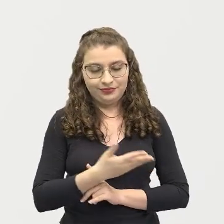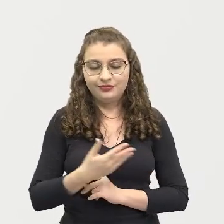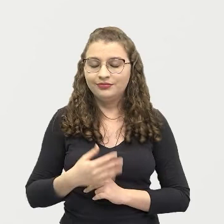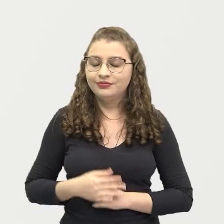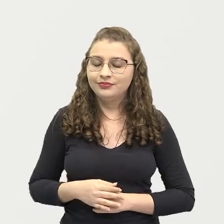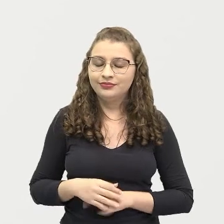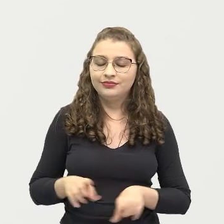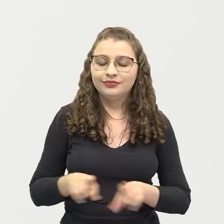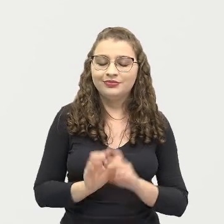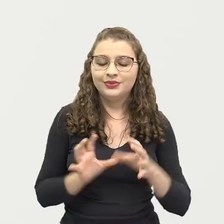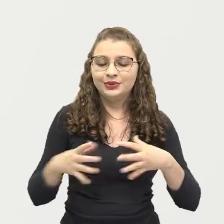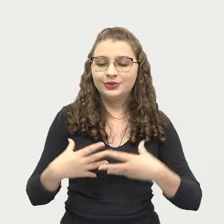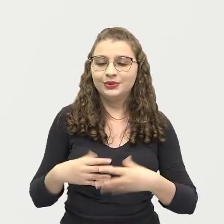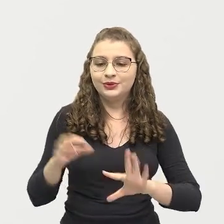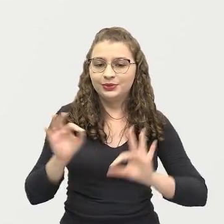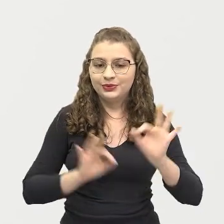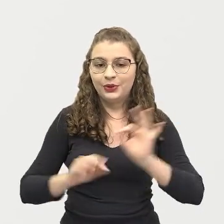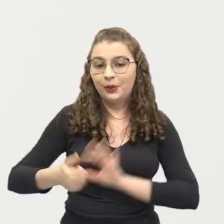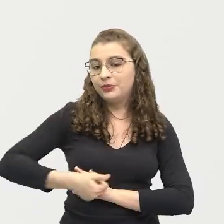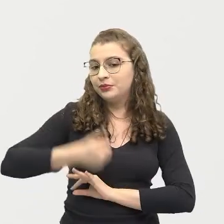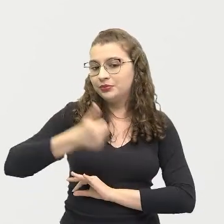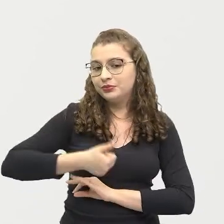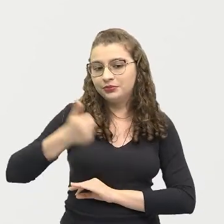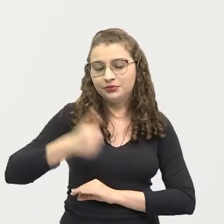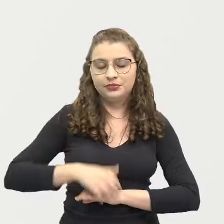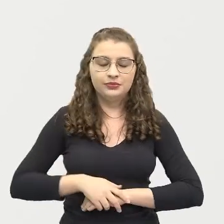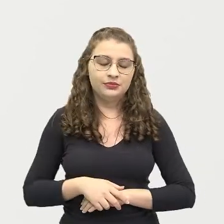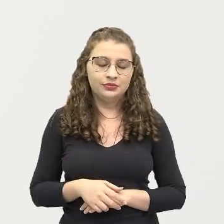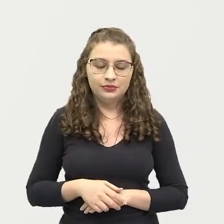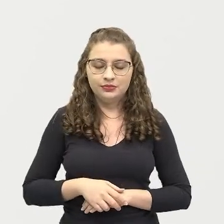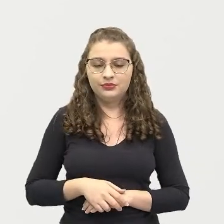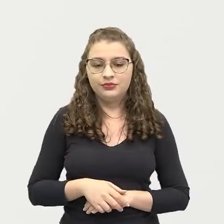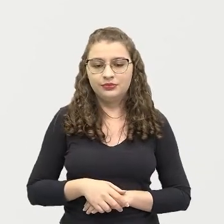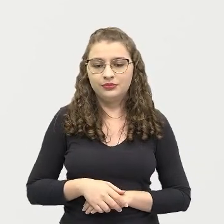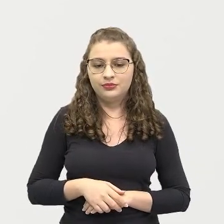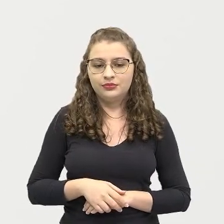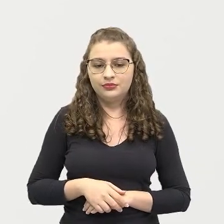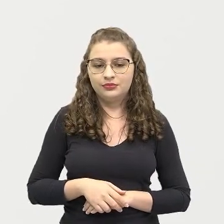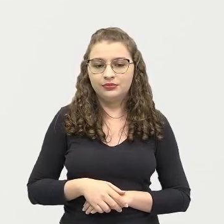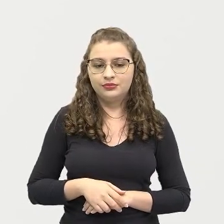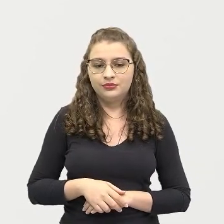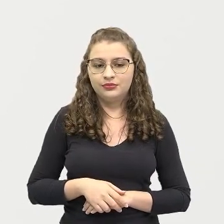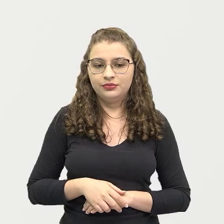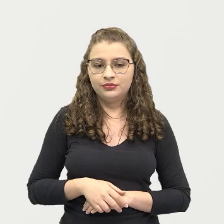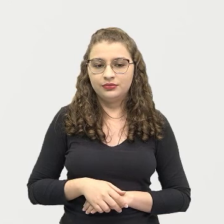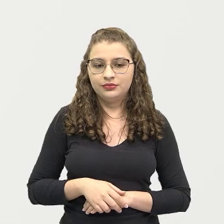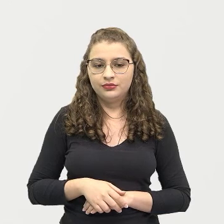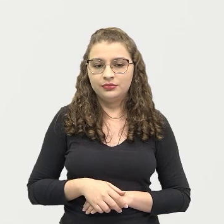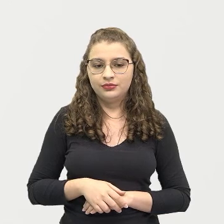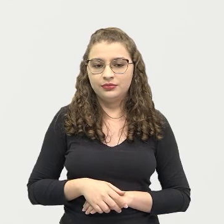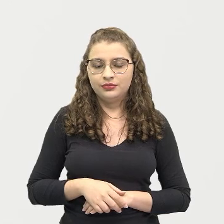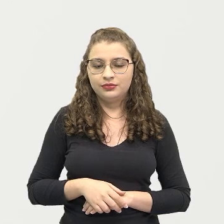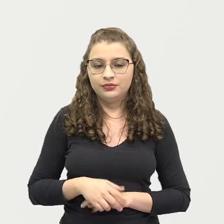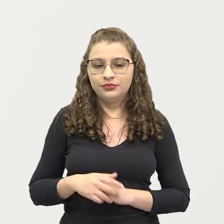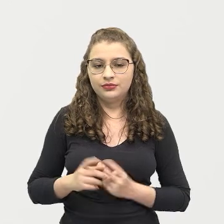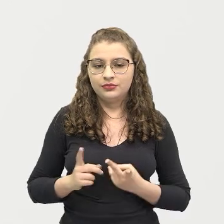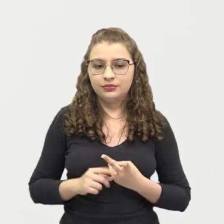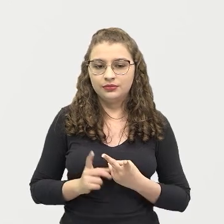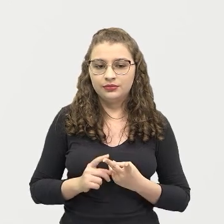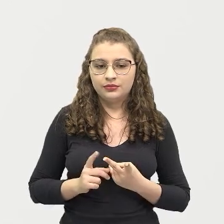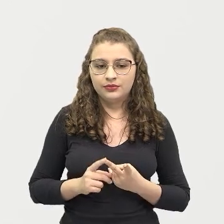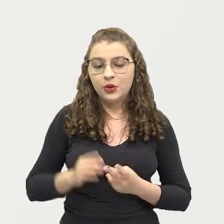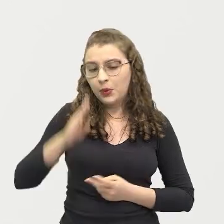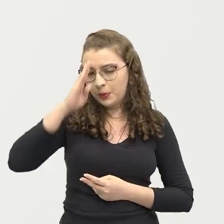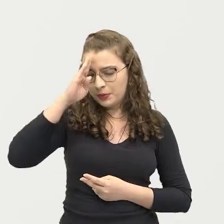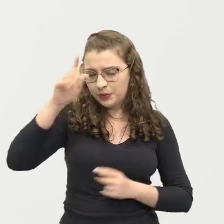isso que propunha essa primeira geração, a primeira geração modernista. O que mais aí? O principal